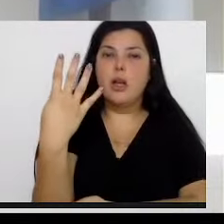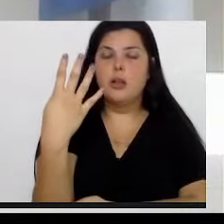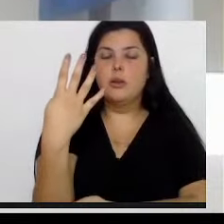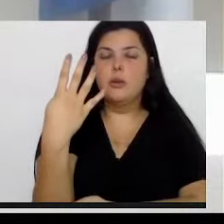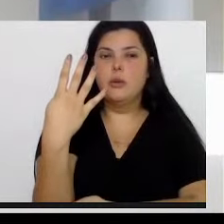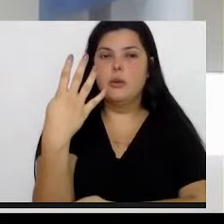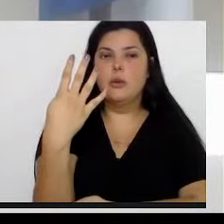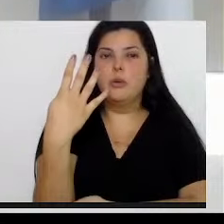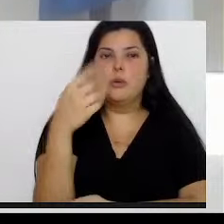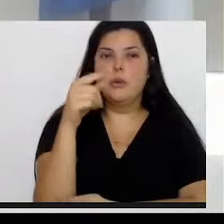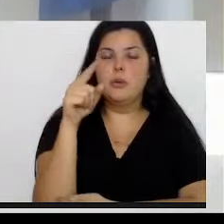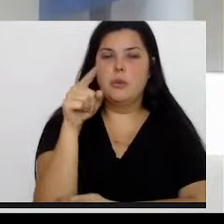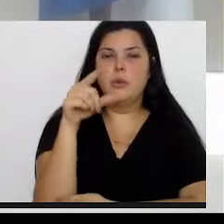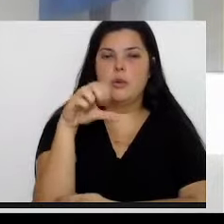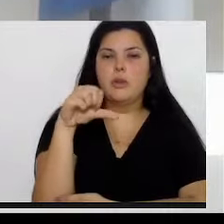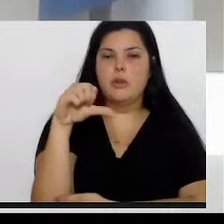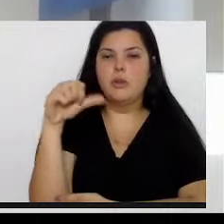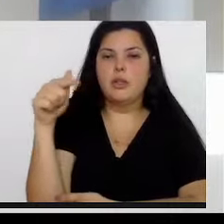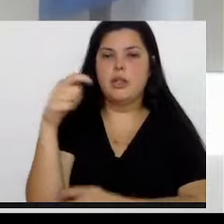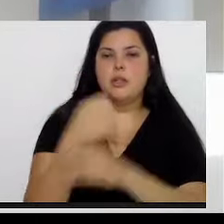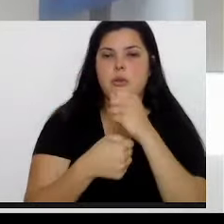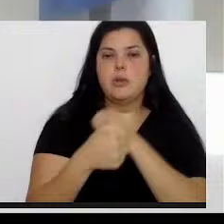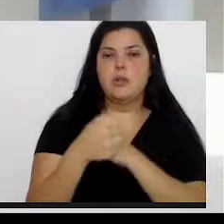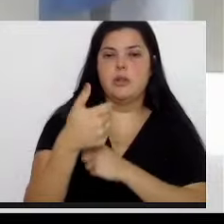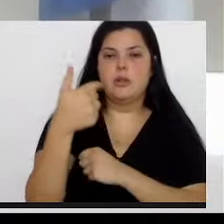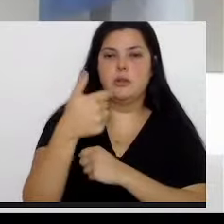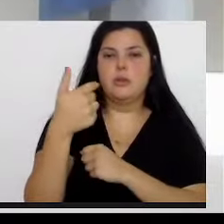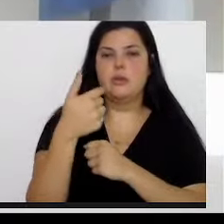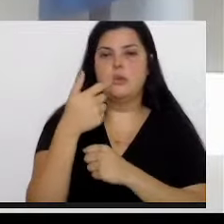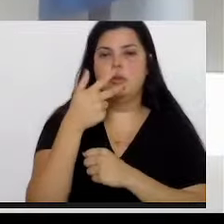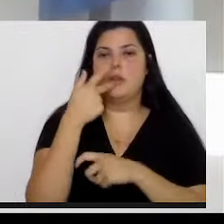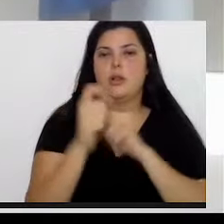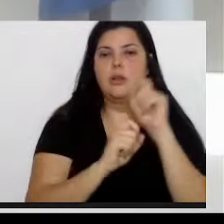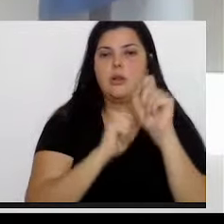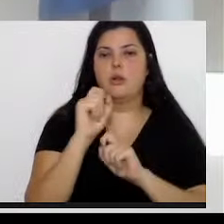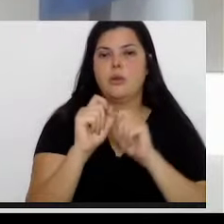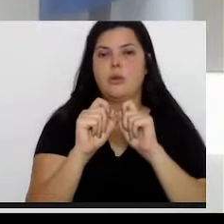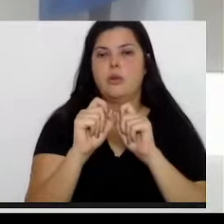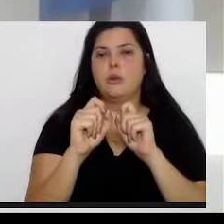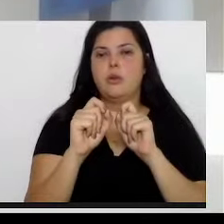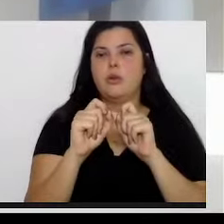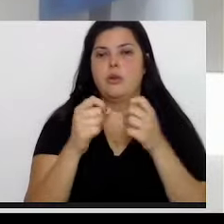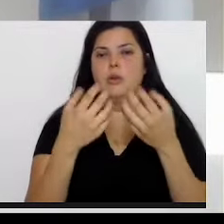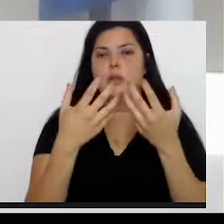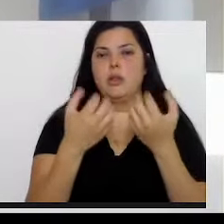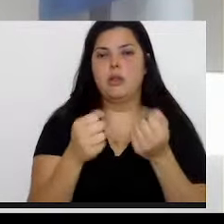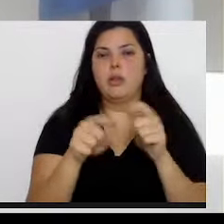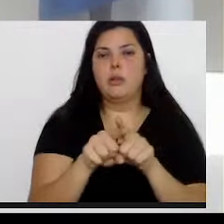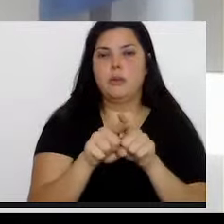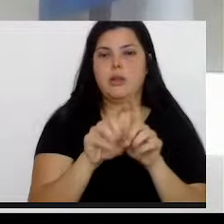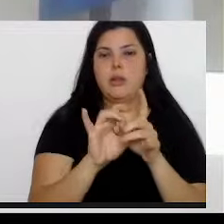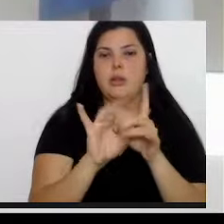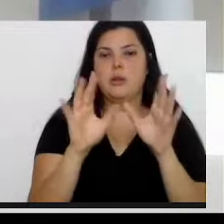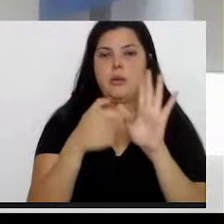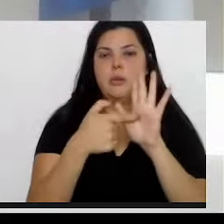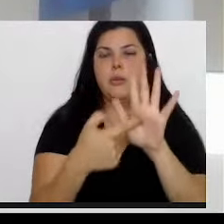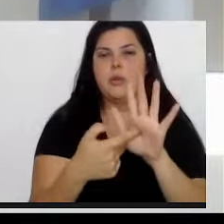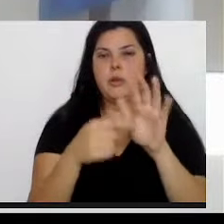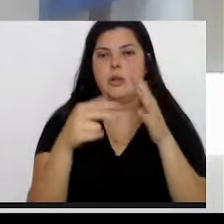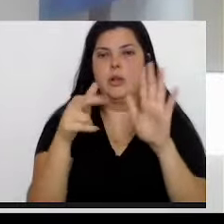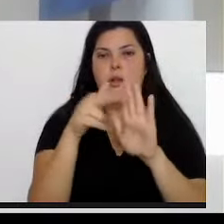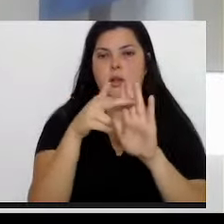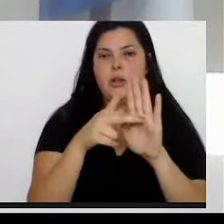de 1997. Segundo, revogar o deferimento e a homologação do demonstrativo de